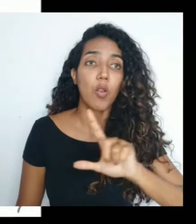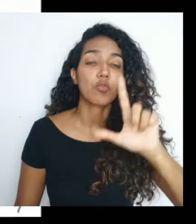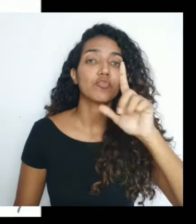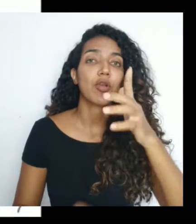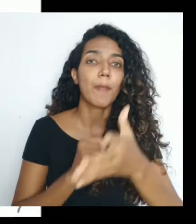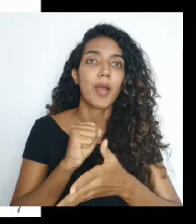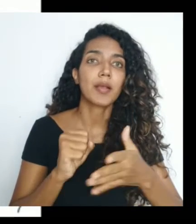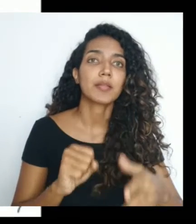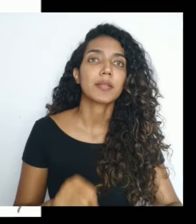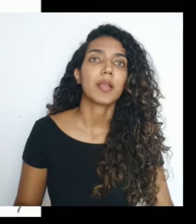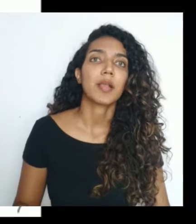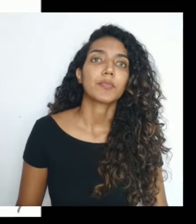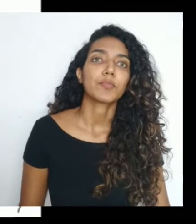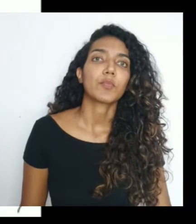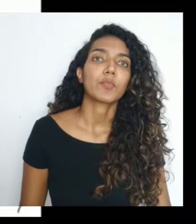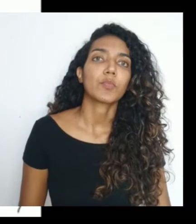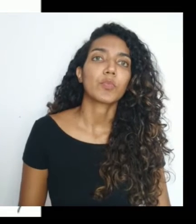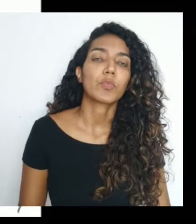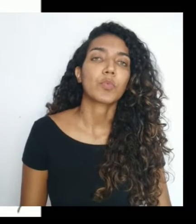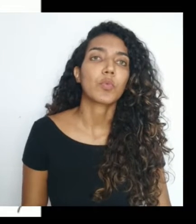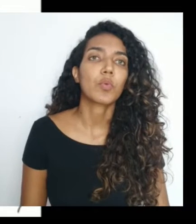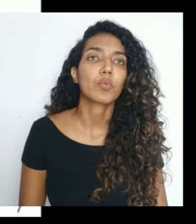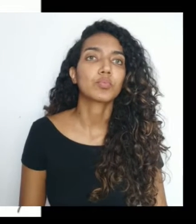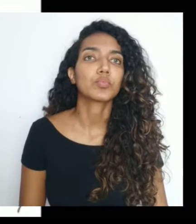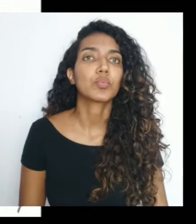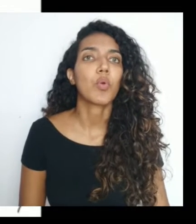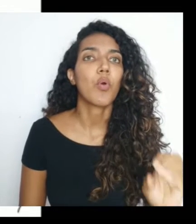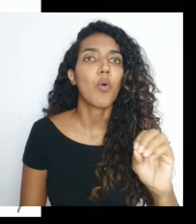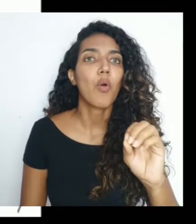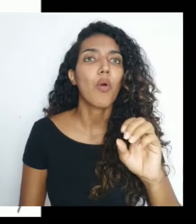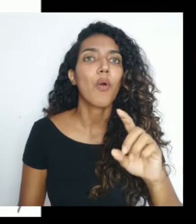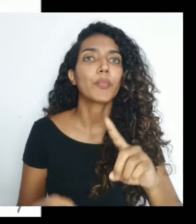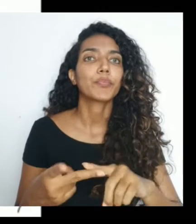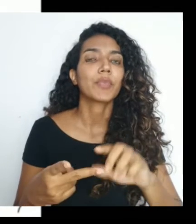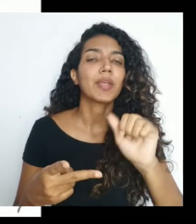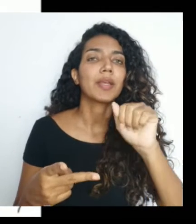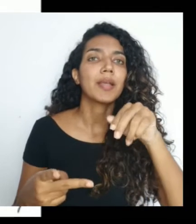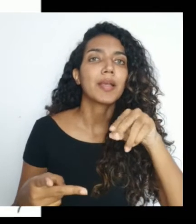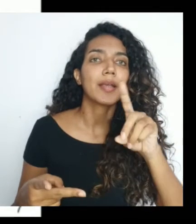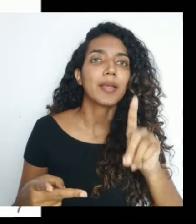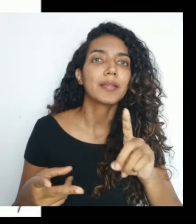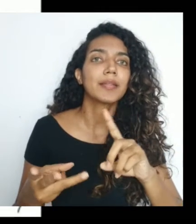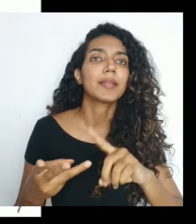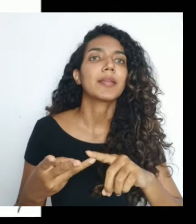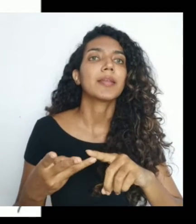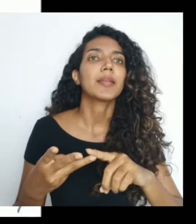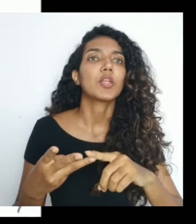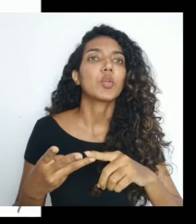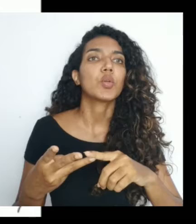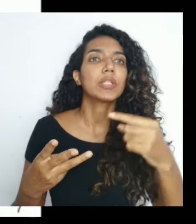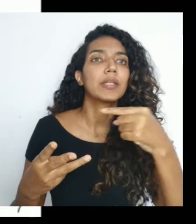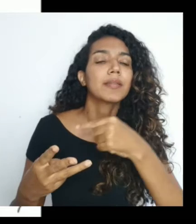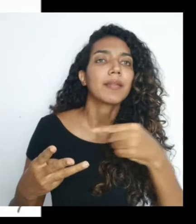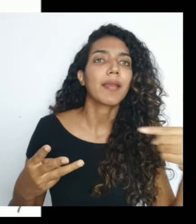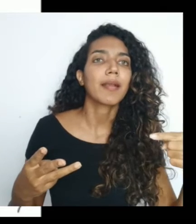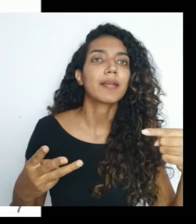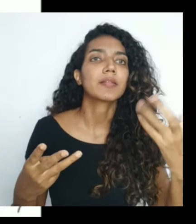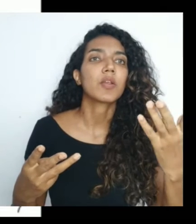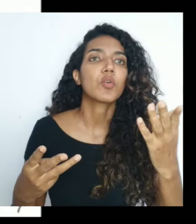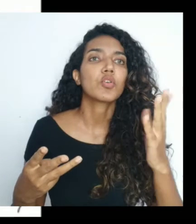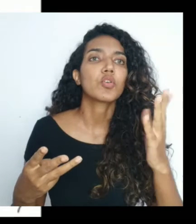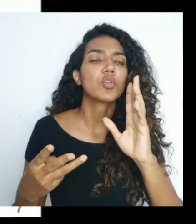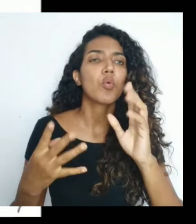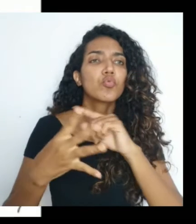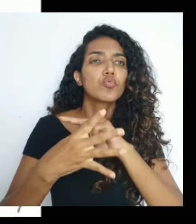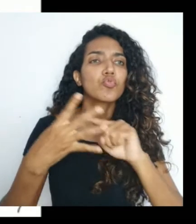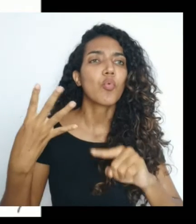ou exclusivo, ou SHOR, e o operador de negação, que são esses 4 operadores de Java. Java também apresenta os